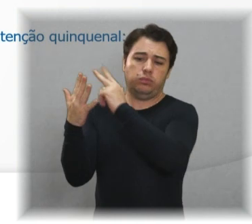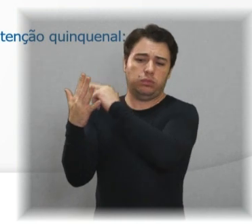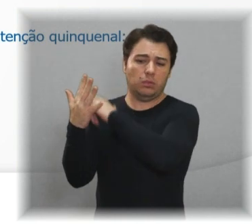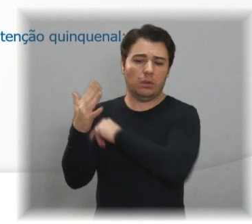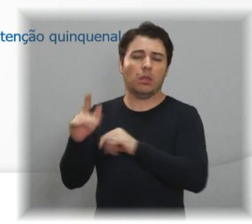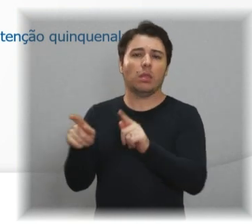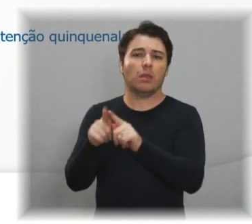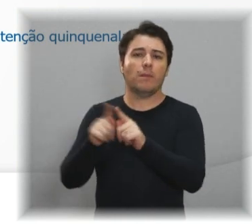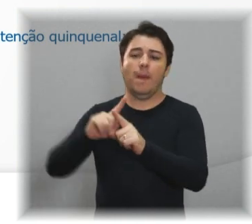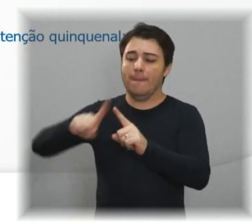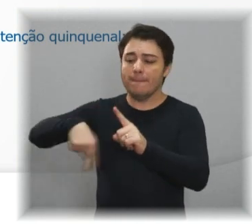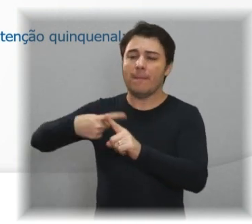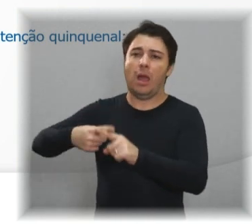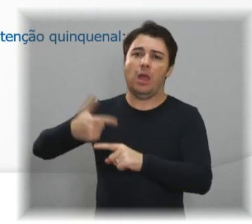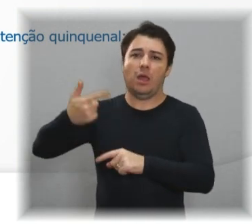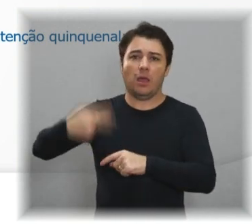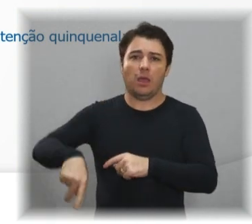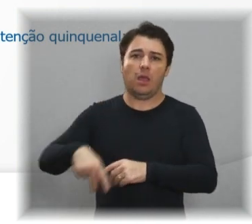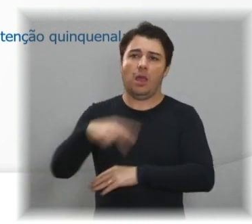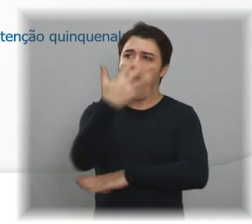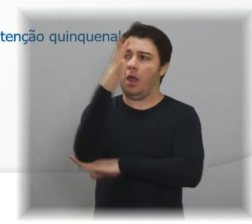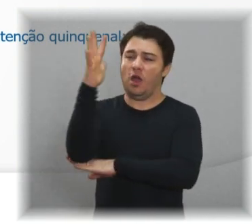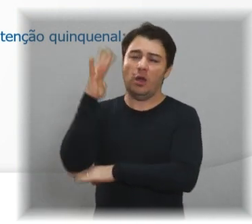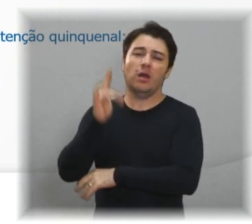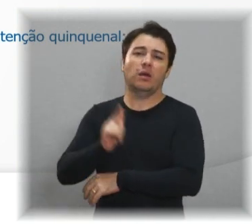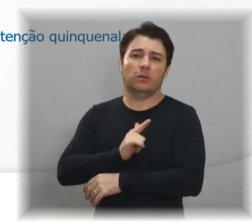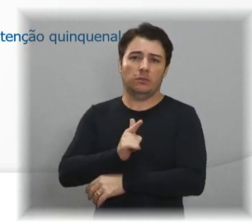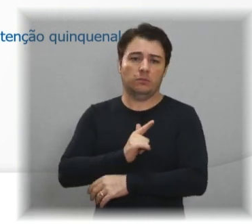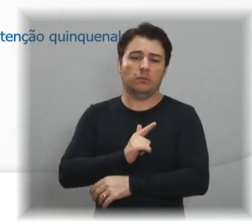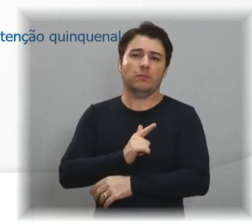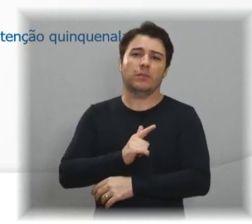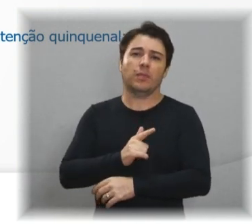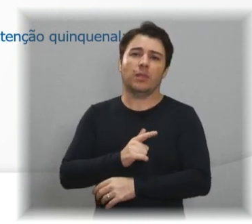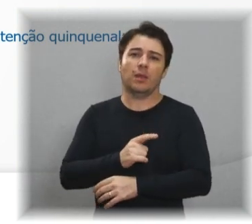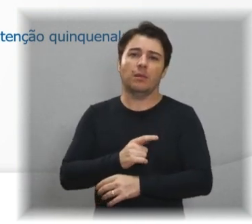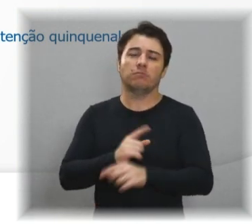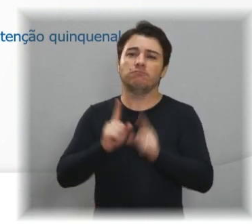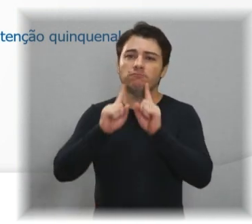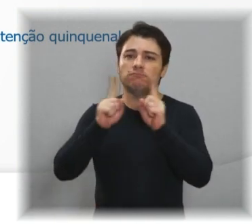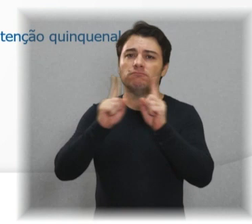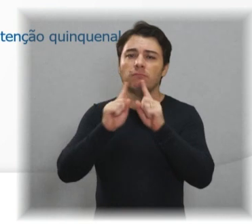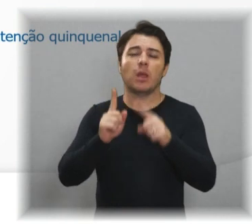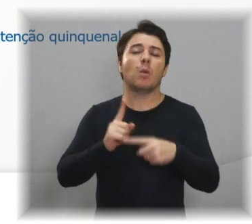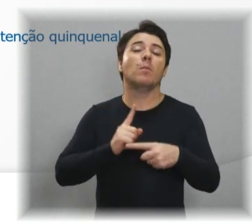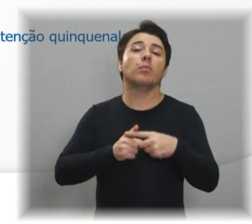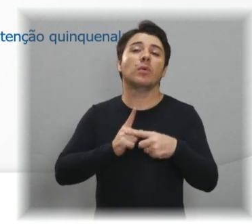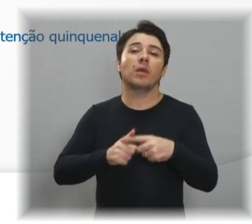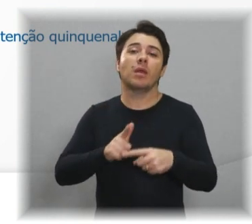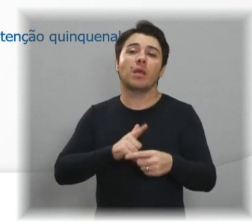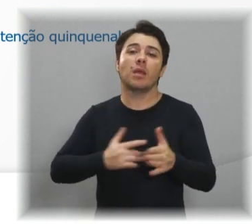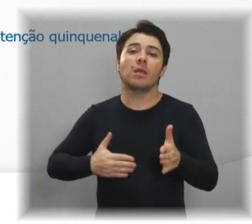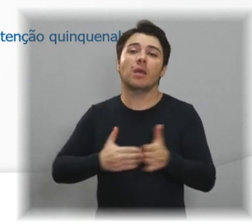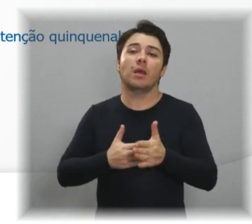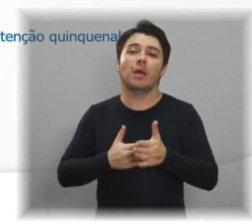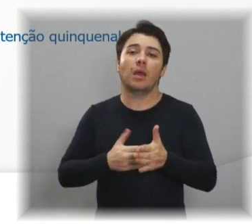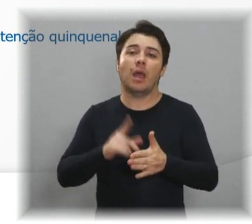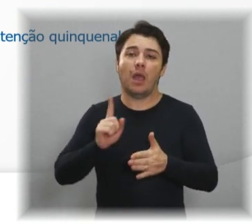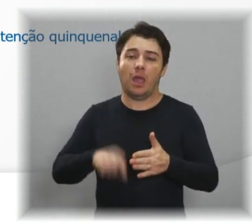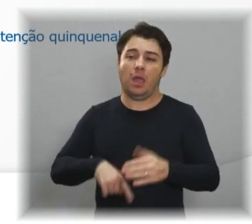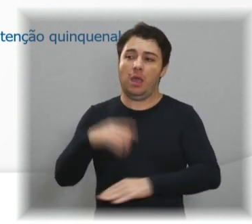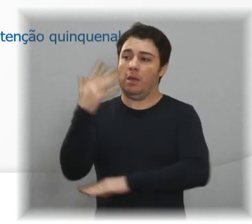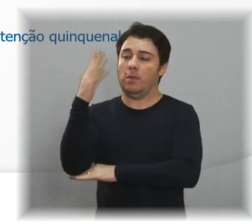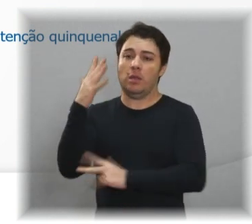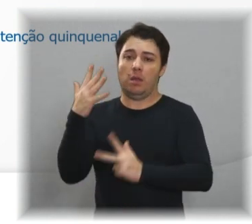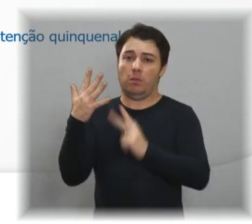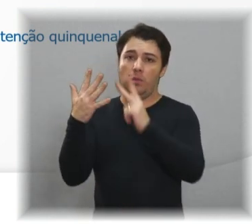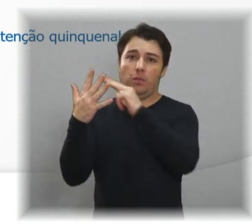ainda temos ocorrências por árvores no município a gente ainda tem visto ocorrência porque a gente tem um limite eu tenho a poda é uma porta de